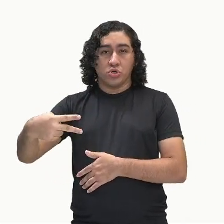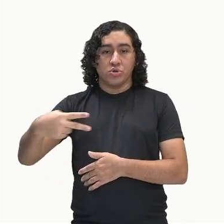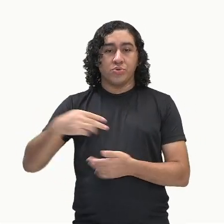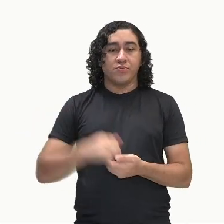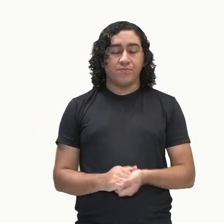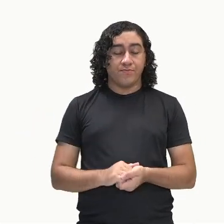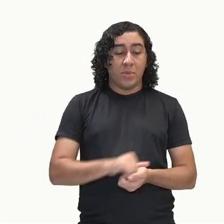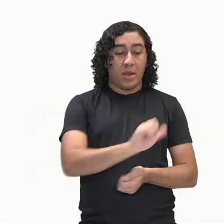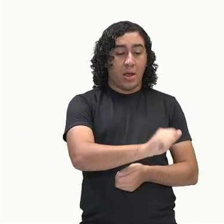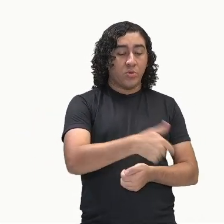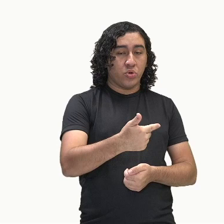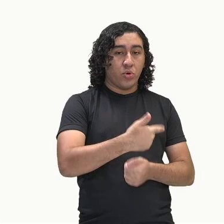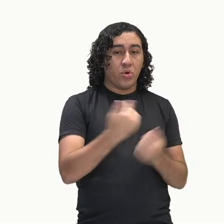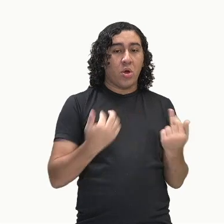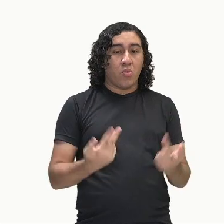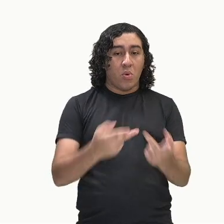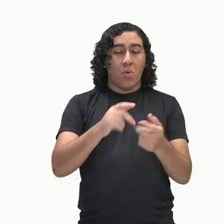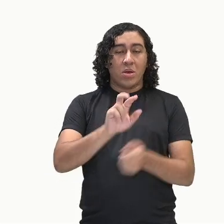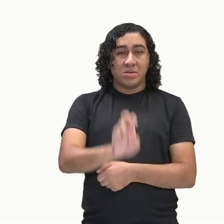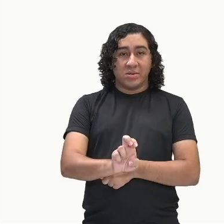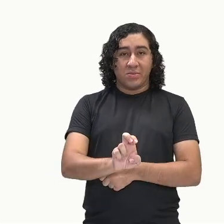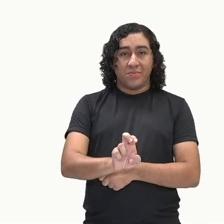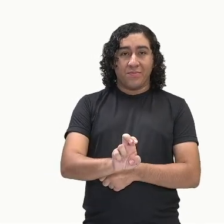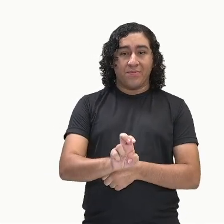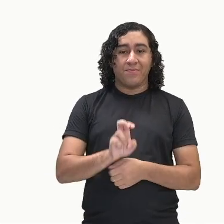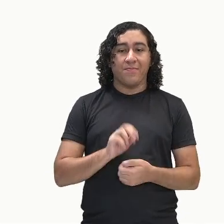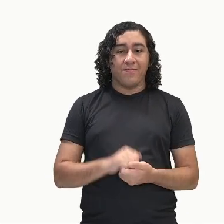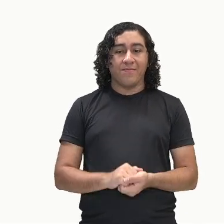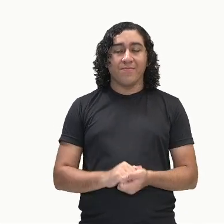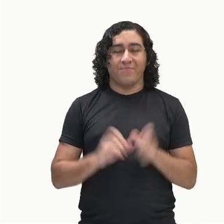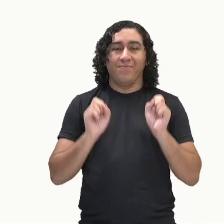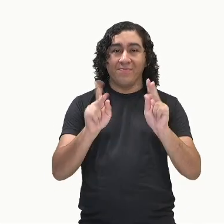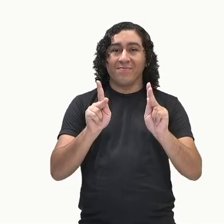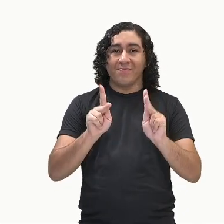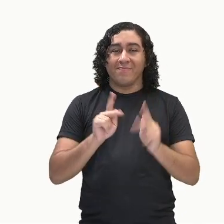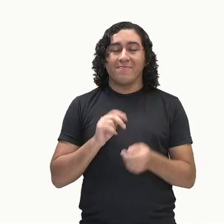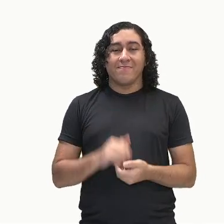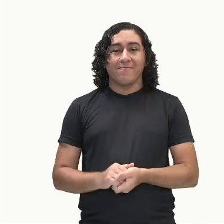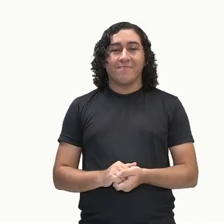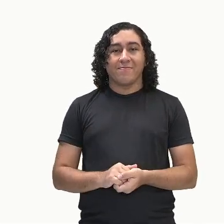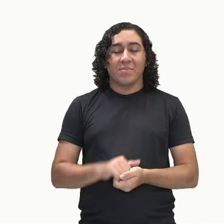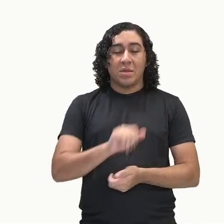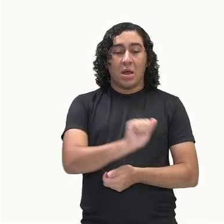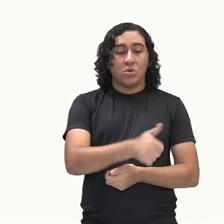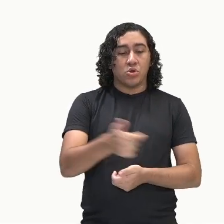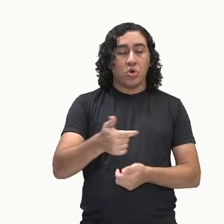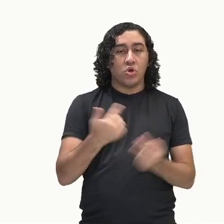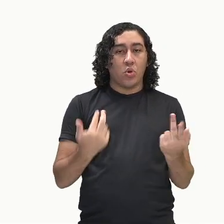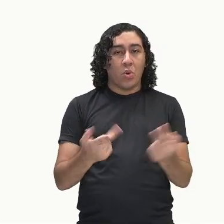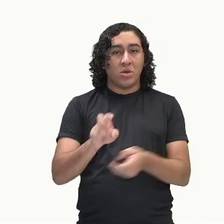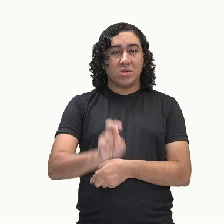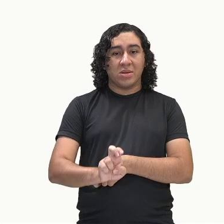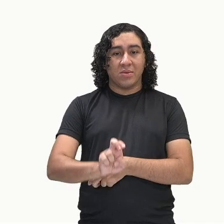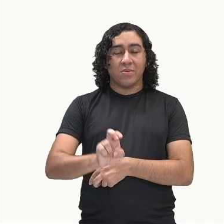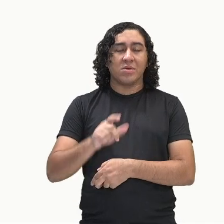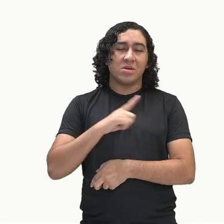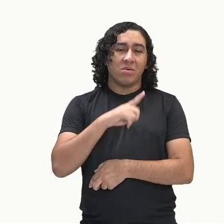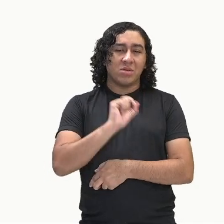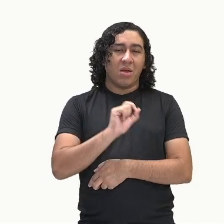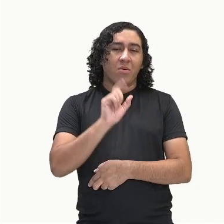A2 é igual a 5. Beleza? A2 é igual a 5. Então no lugar aqui da